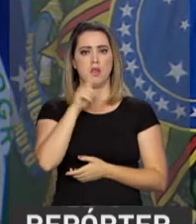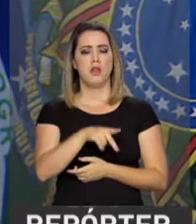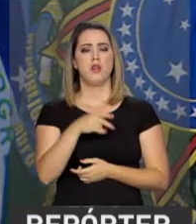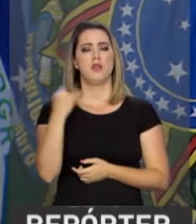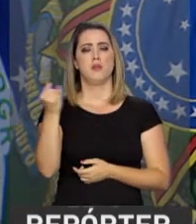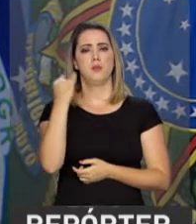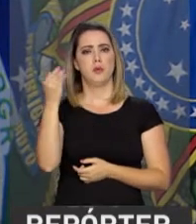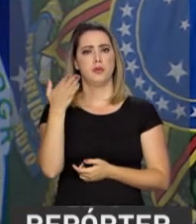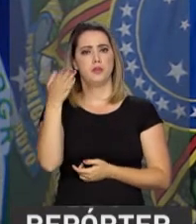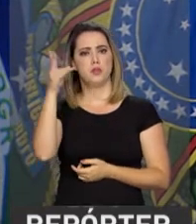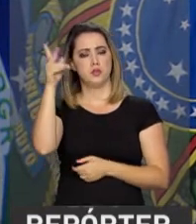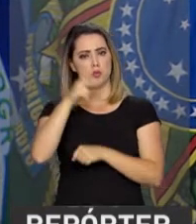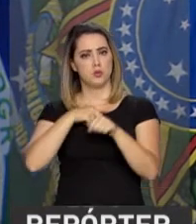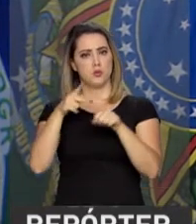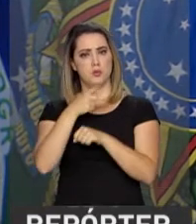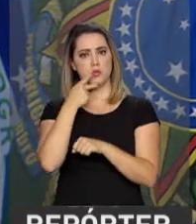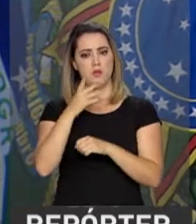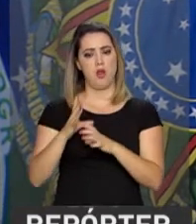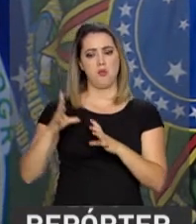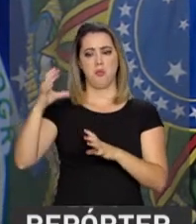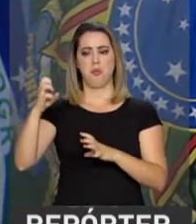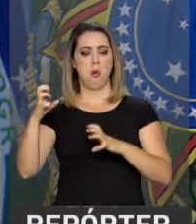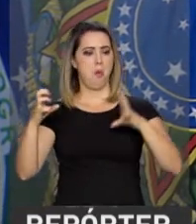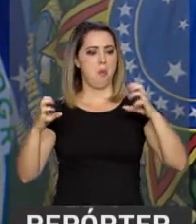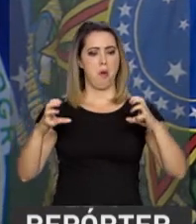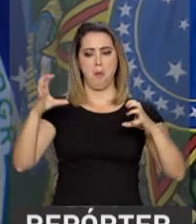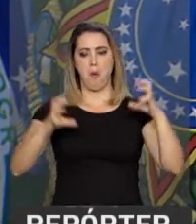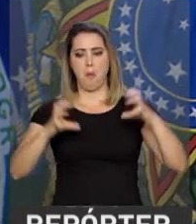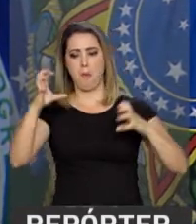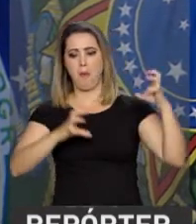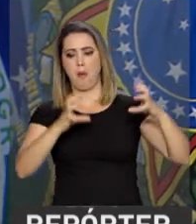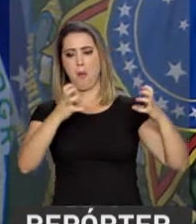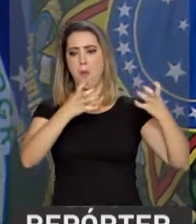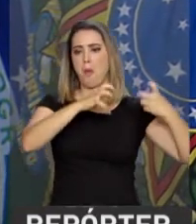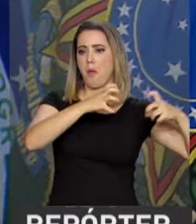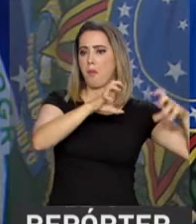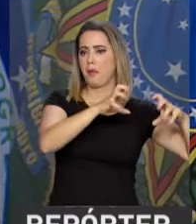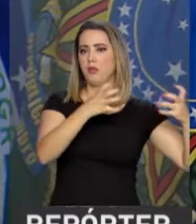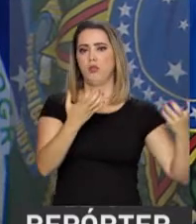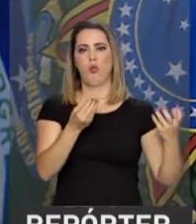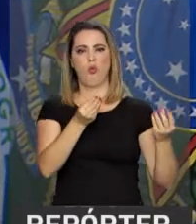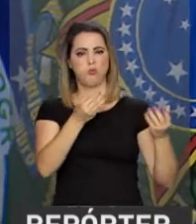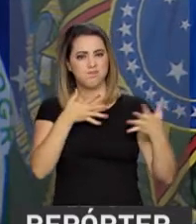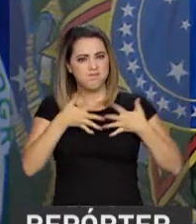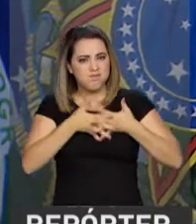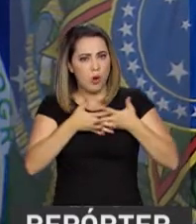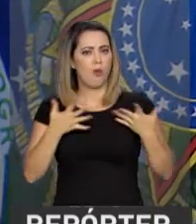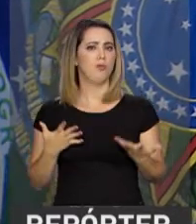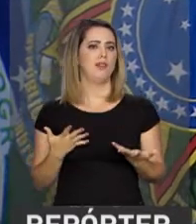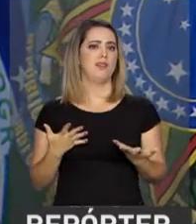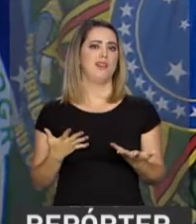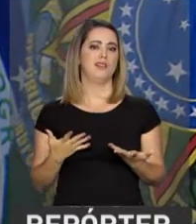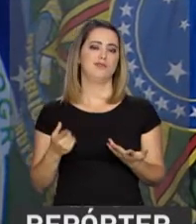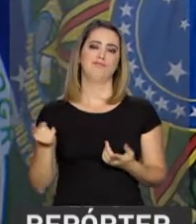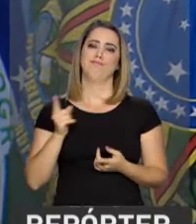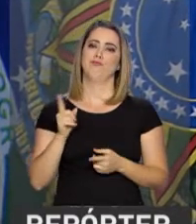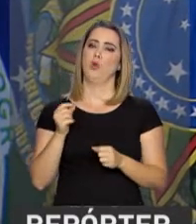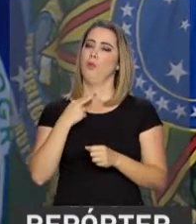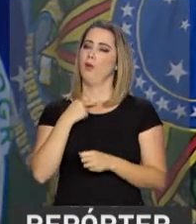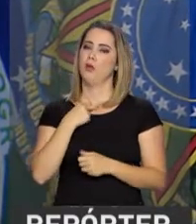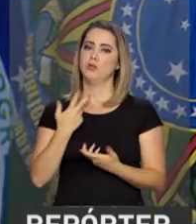derrubar o outro, cada um quer derrotar o outro, cada um quer encontrar um caminho para verificar como é que atrapalha o outro. E não